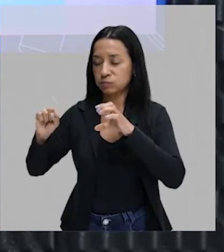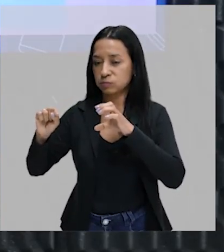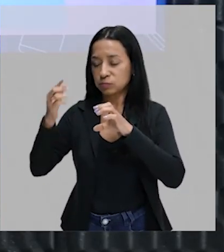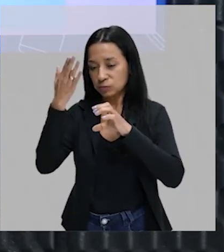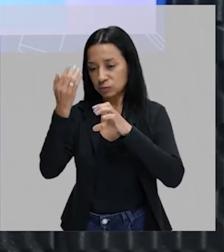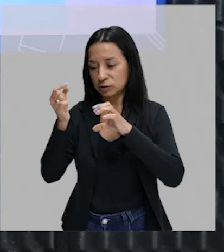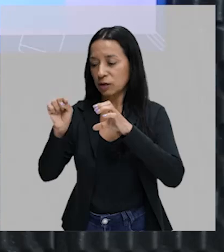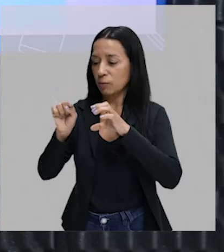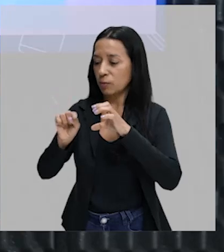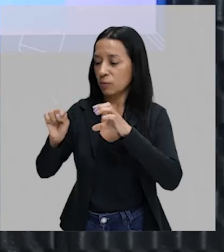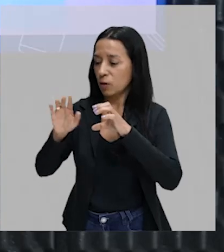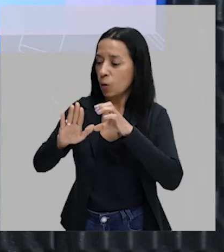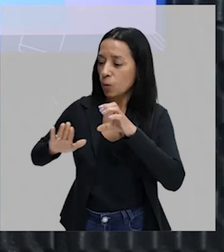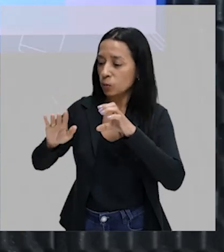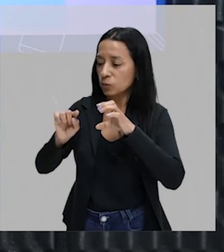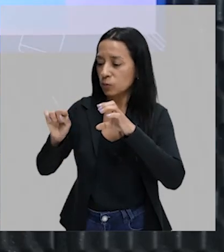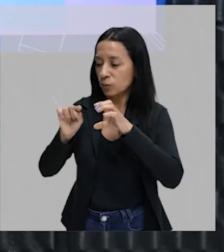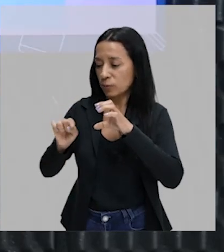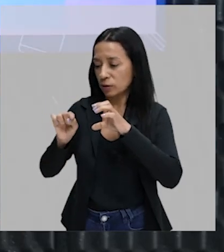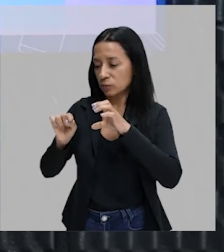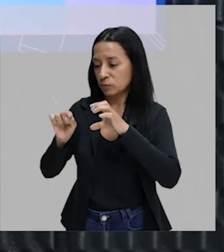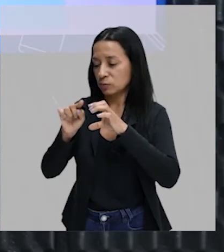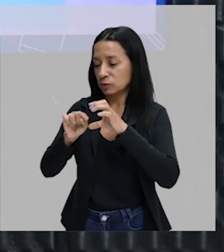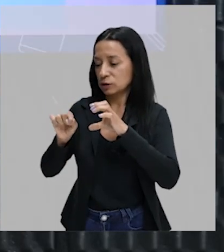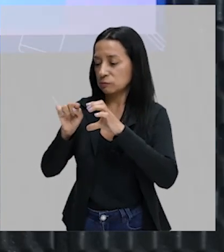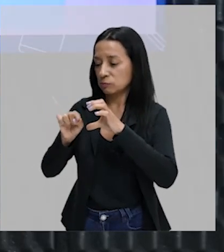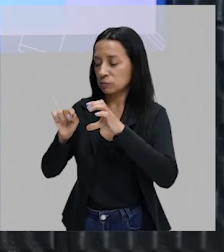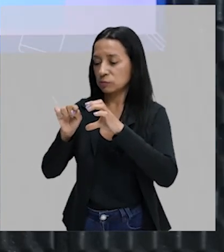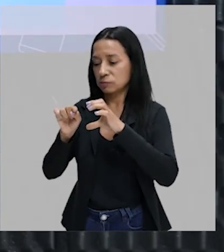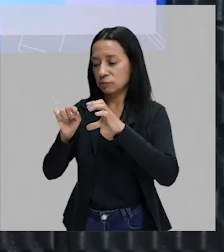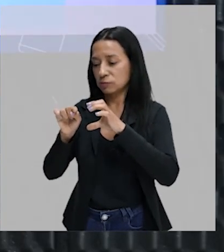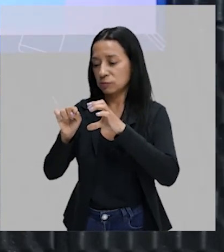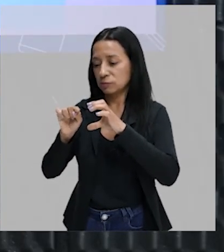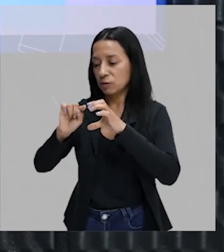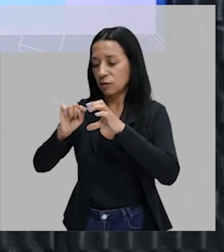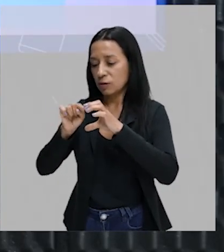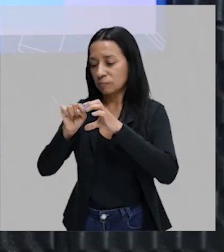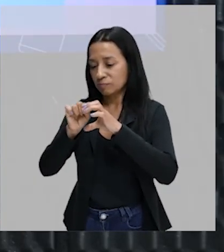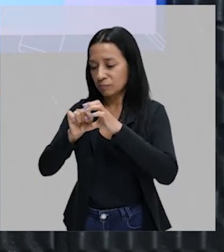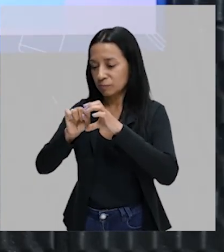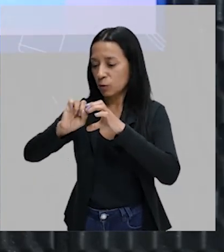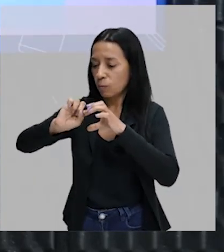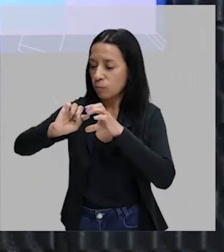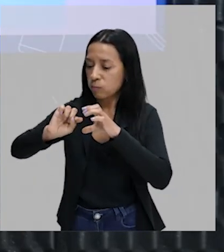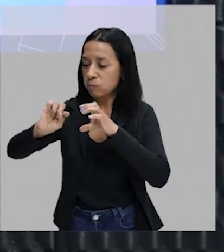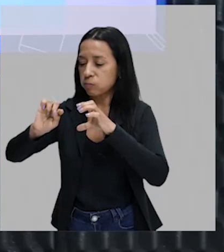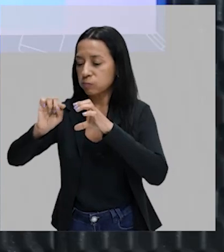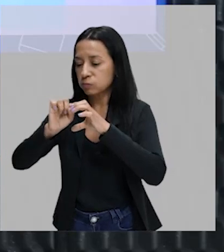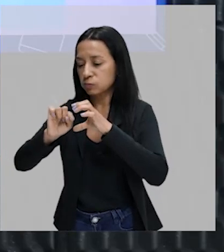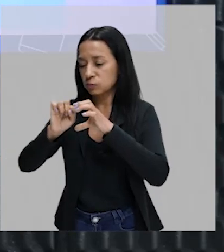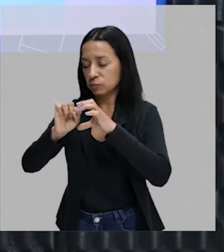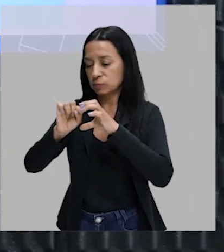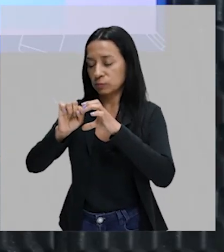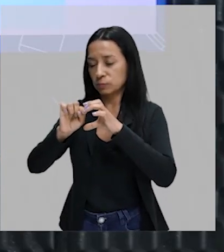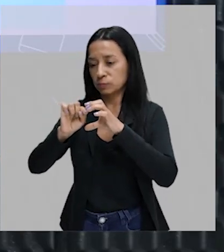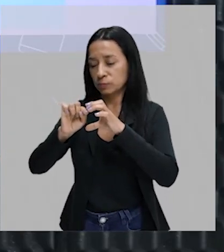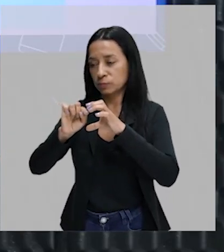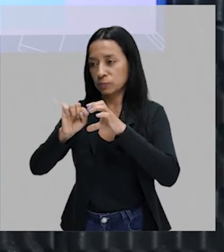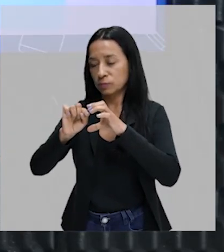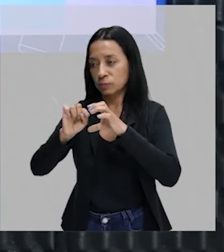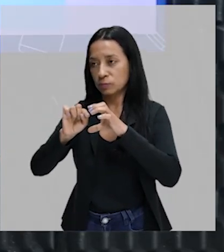sabe, é aquele espaço que fica dentro da célula. O espaço que fica fora do núcleo, mas dentro da célula. Tá?